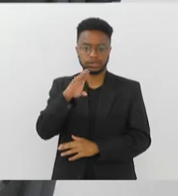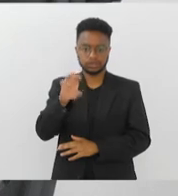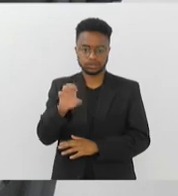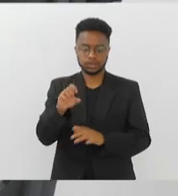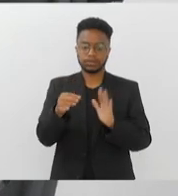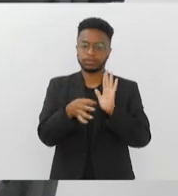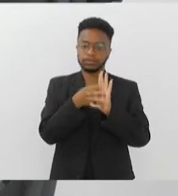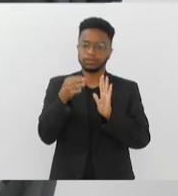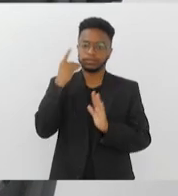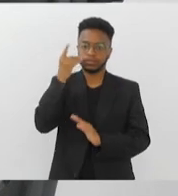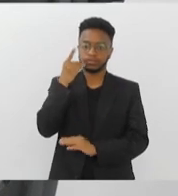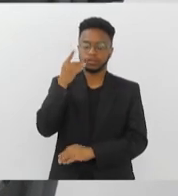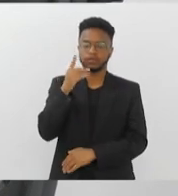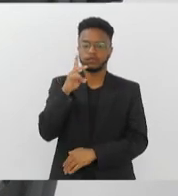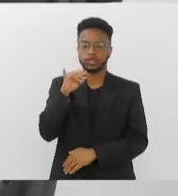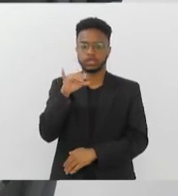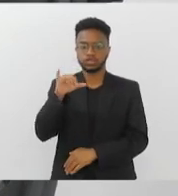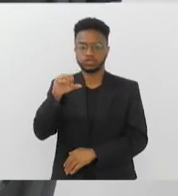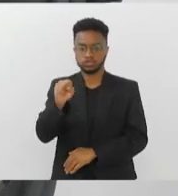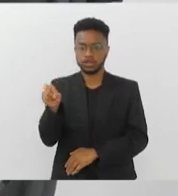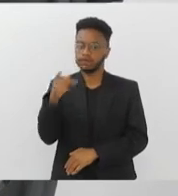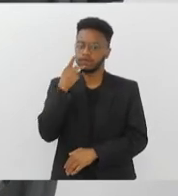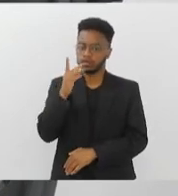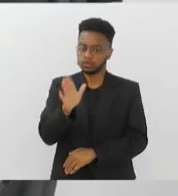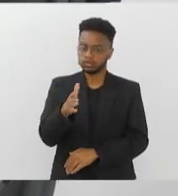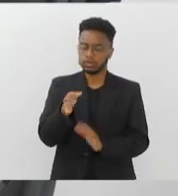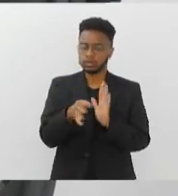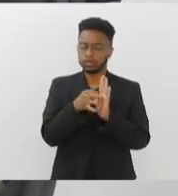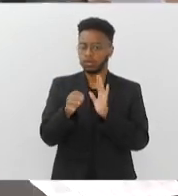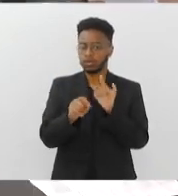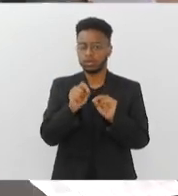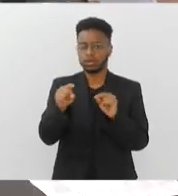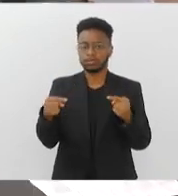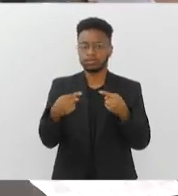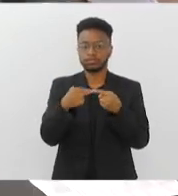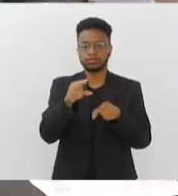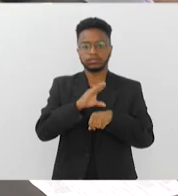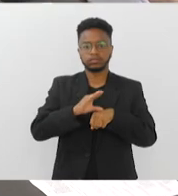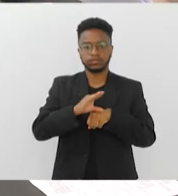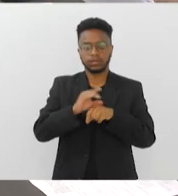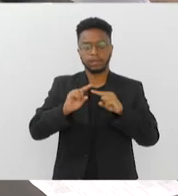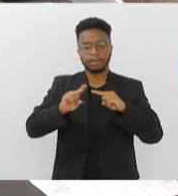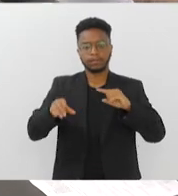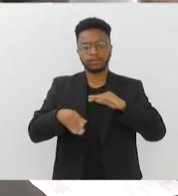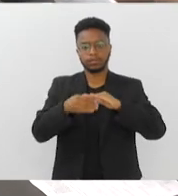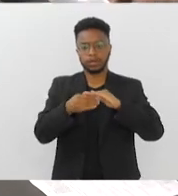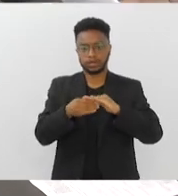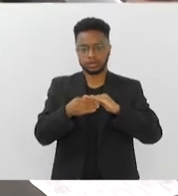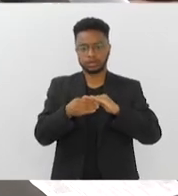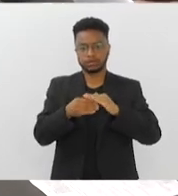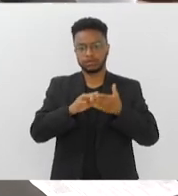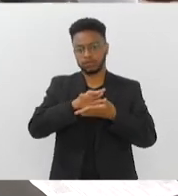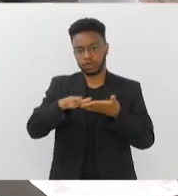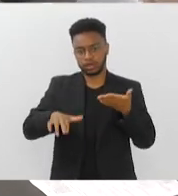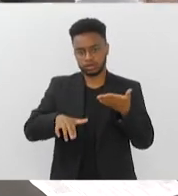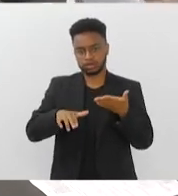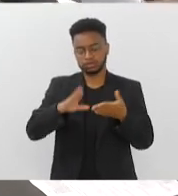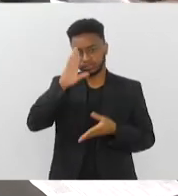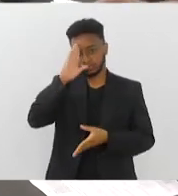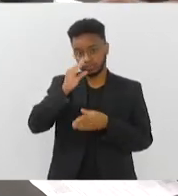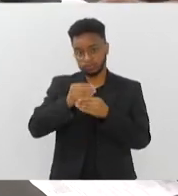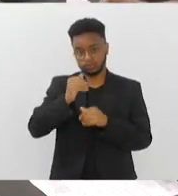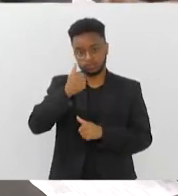na verdade, o deputado Cozzolino já proferiu o parecer, que é pela constitucionalidade com emendas, concluindo